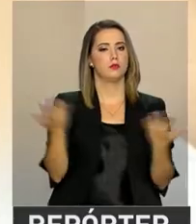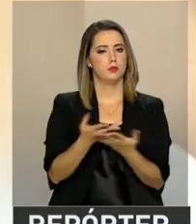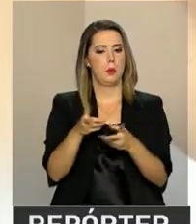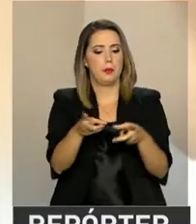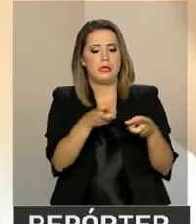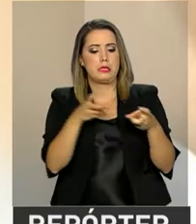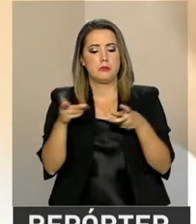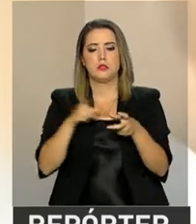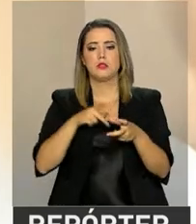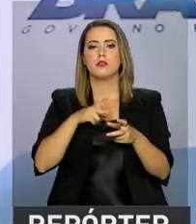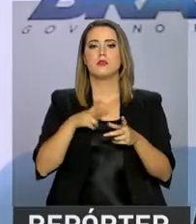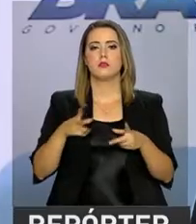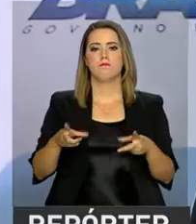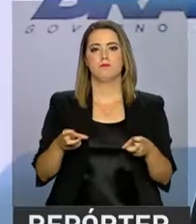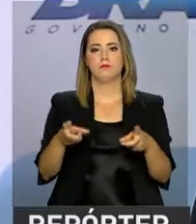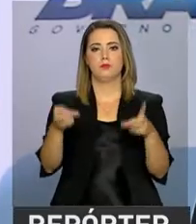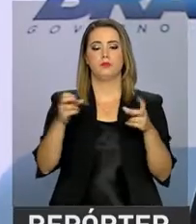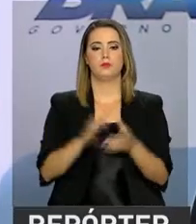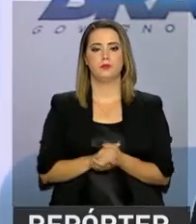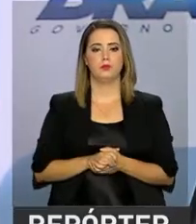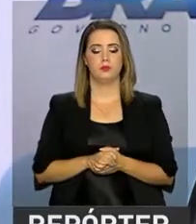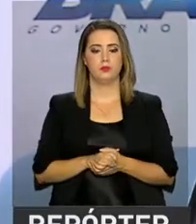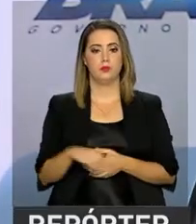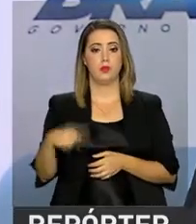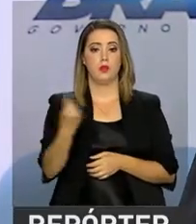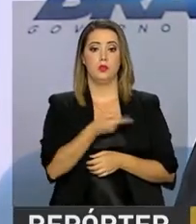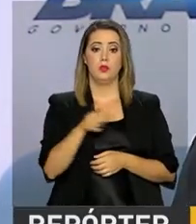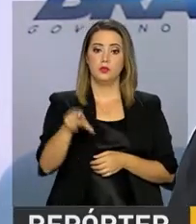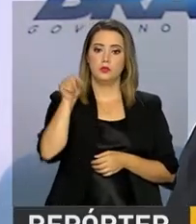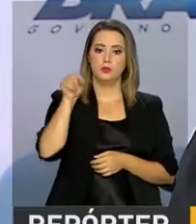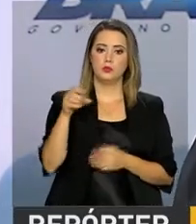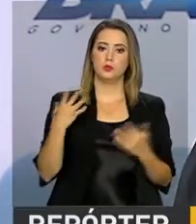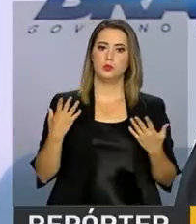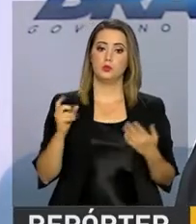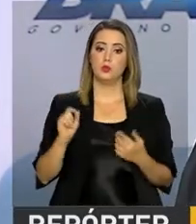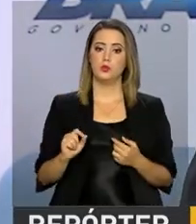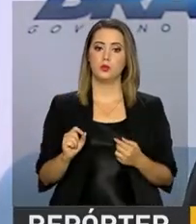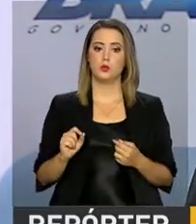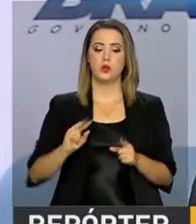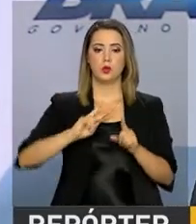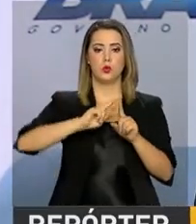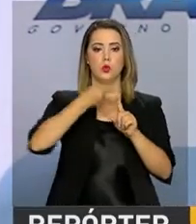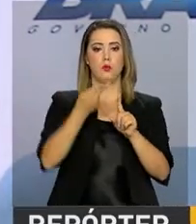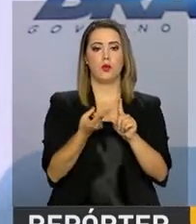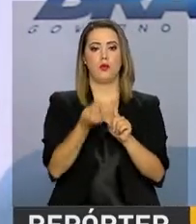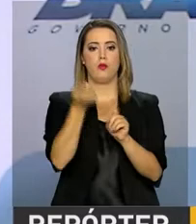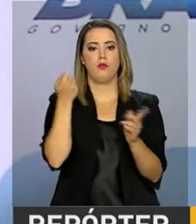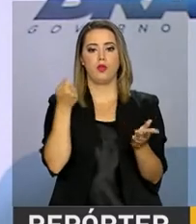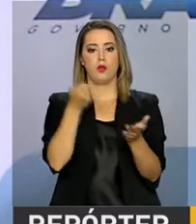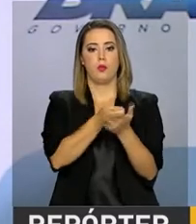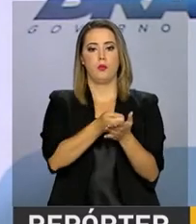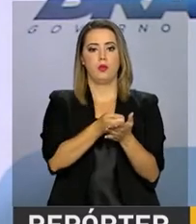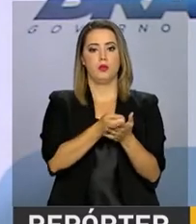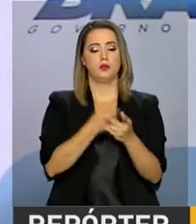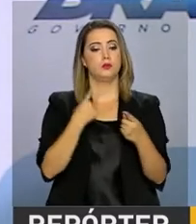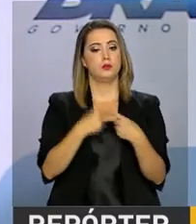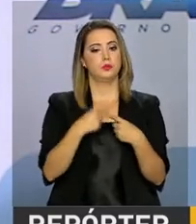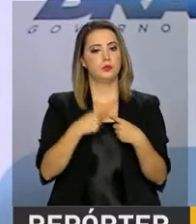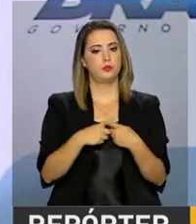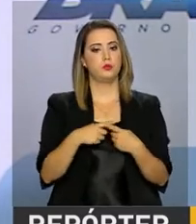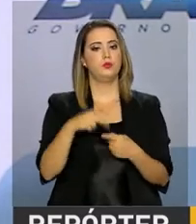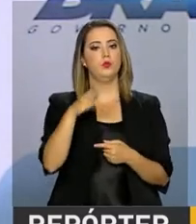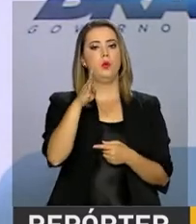identificação do tumor nós decidimos fazer este reajuste para as ações de